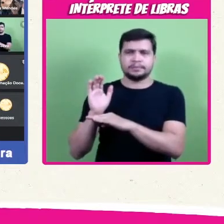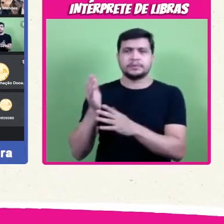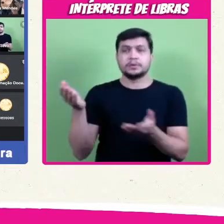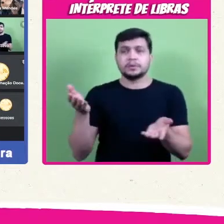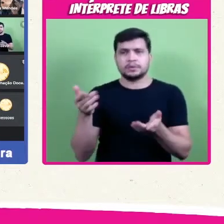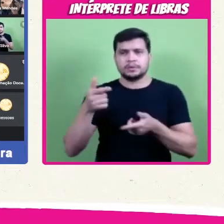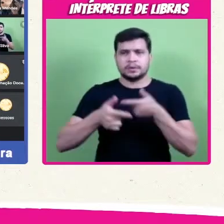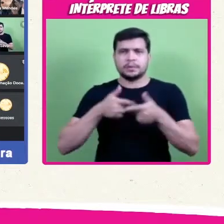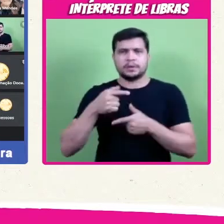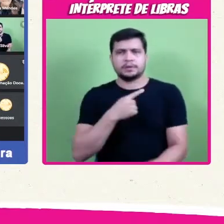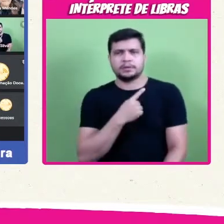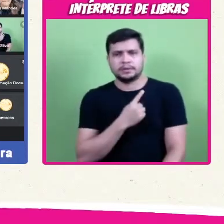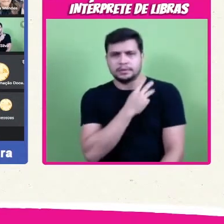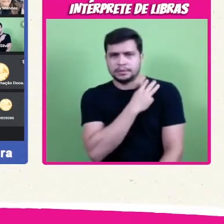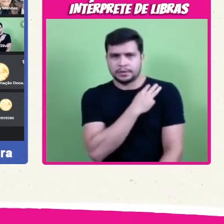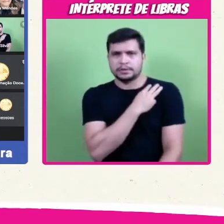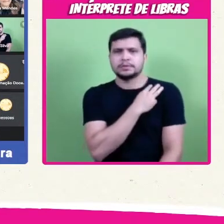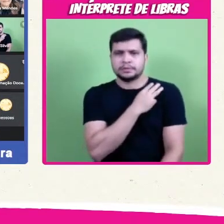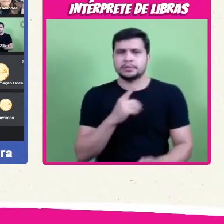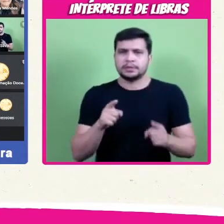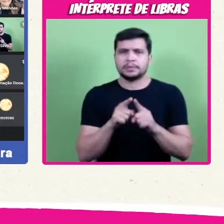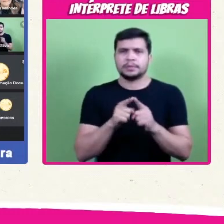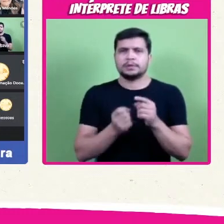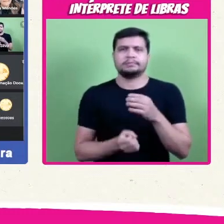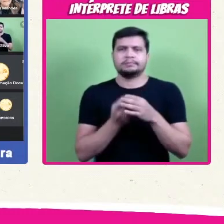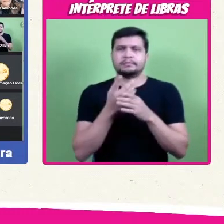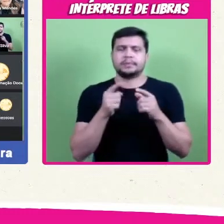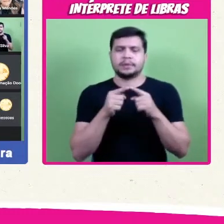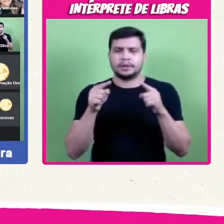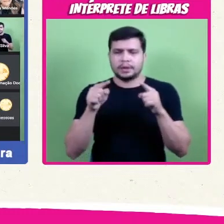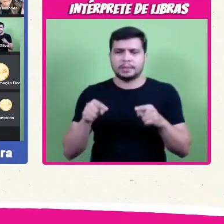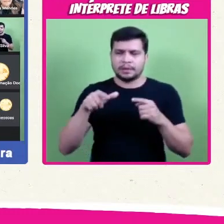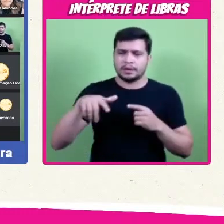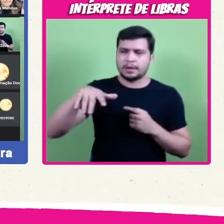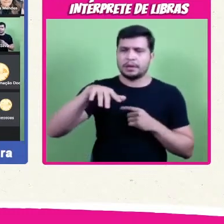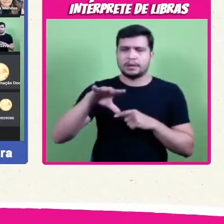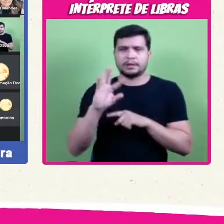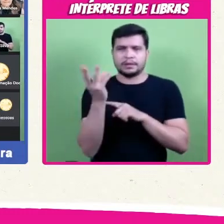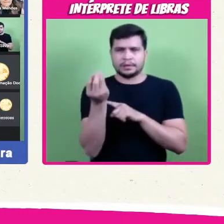ensino médio da rede estadual e desenvolve os projetos da área das artes.